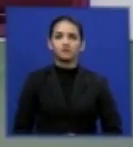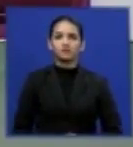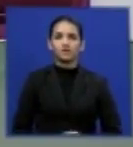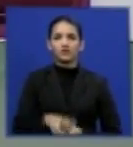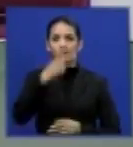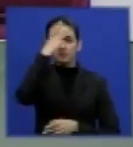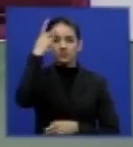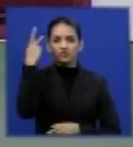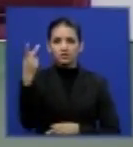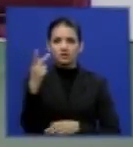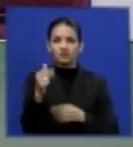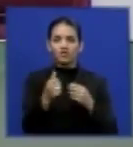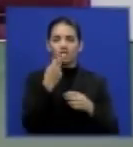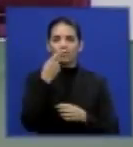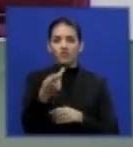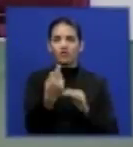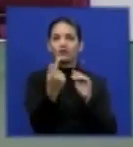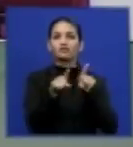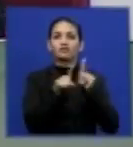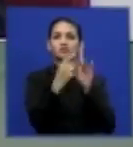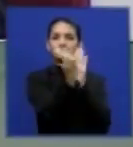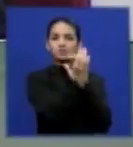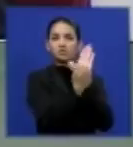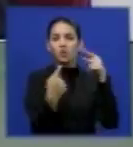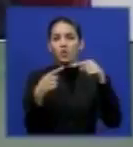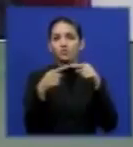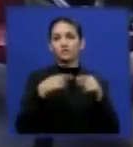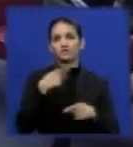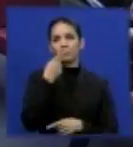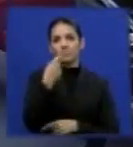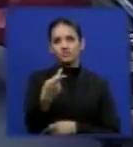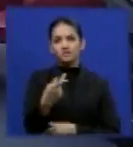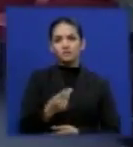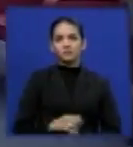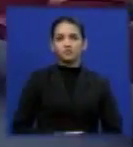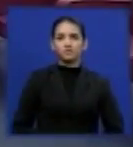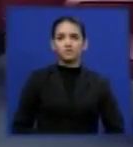os que falarão na ordem também que eu enunciei.